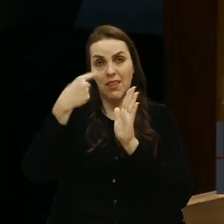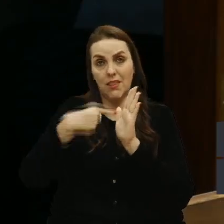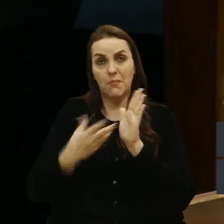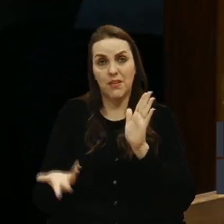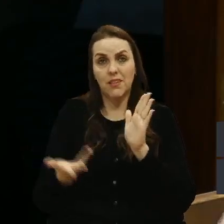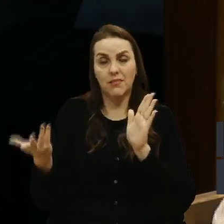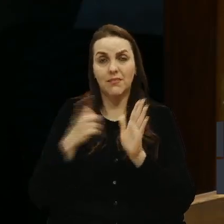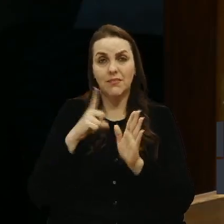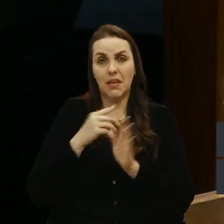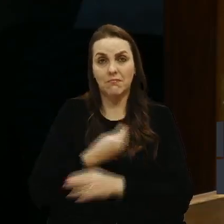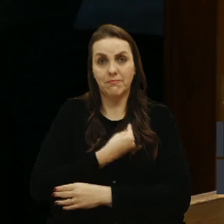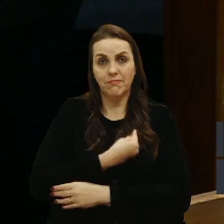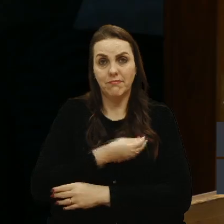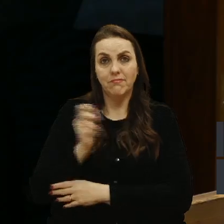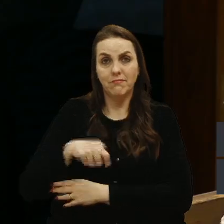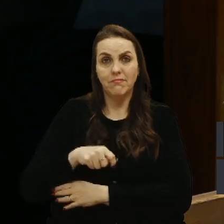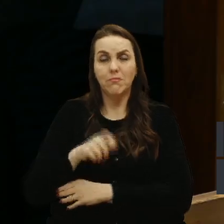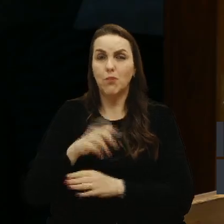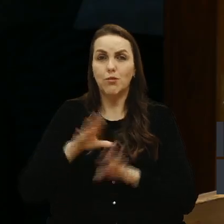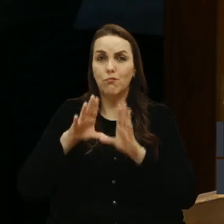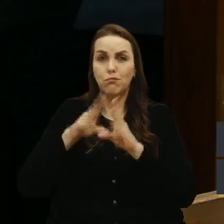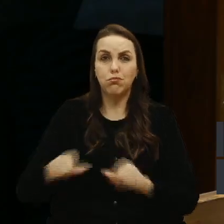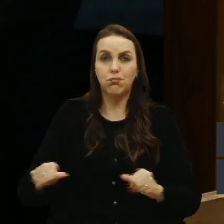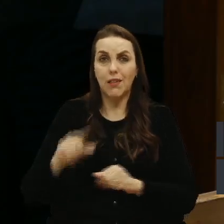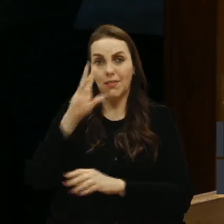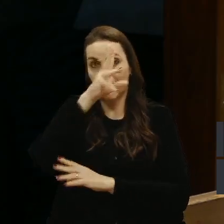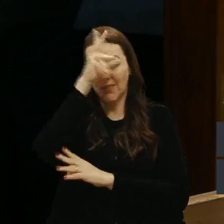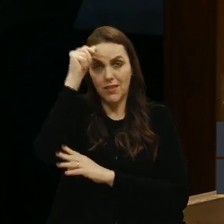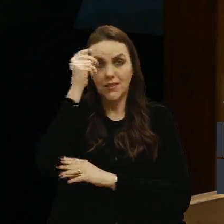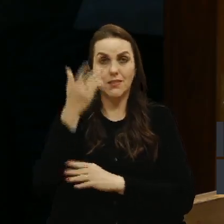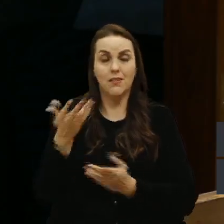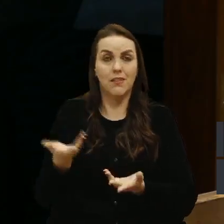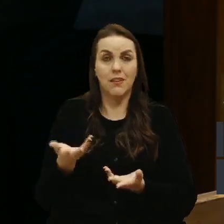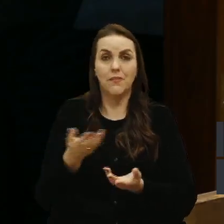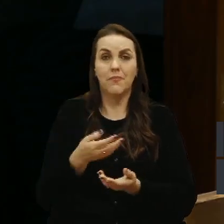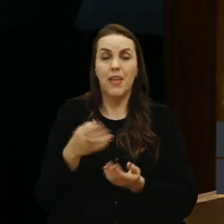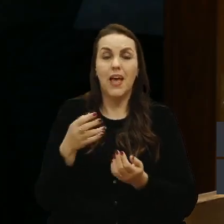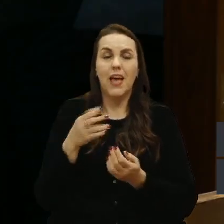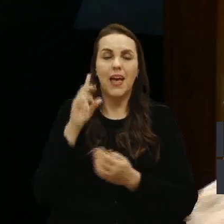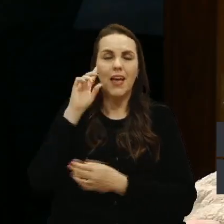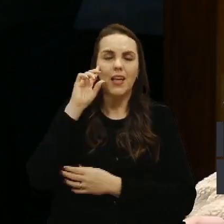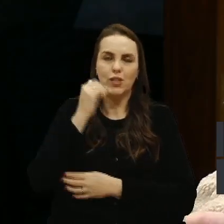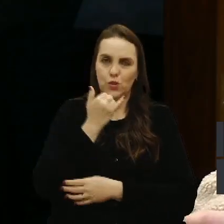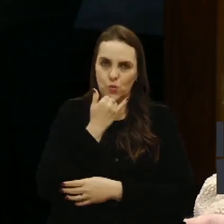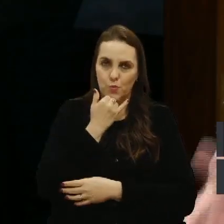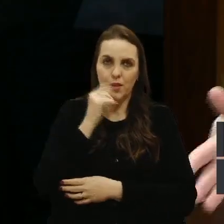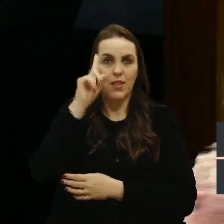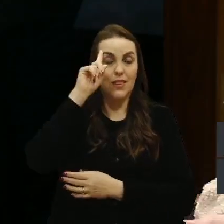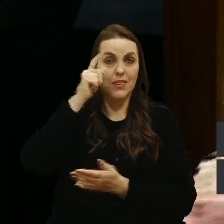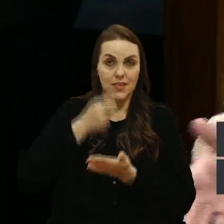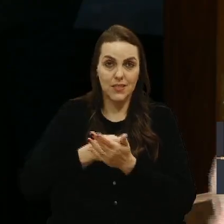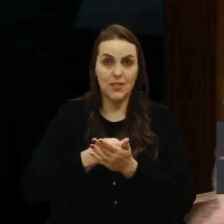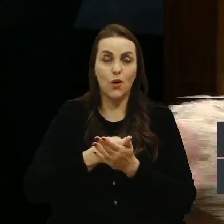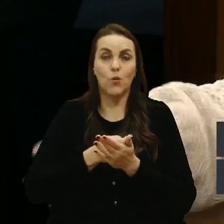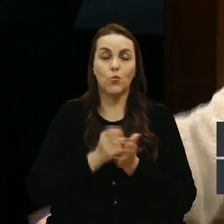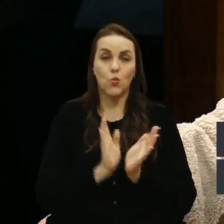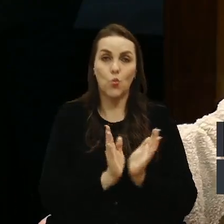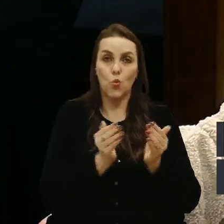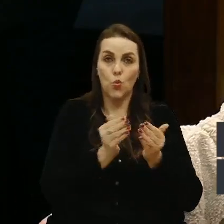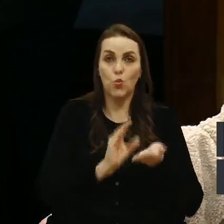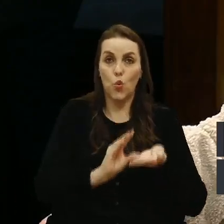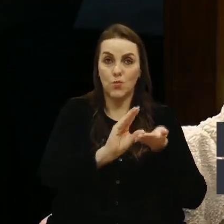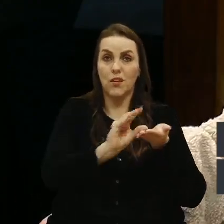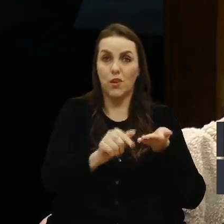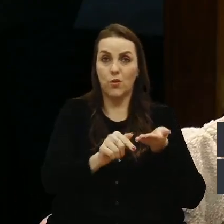táxi lotação e ele não pode ser suprimido por uma decisão do Conselho. Nós precisamos ou mudar a lei orgânica ou reajustar o táxi